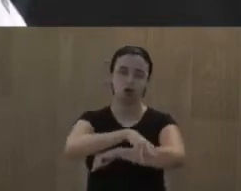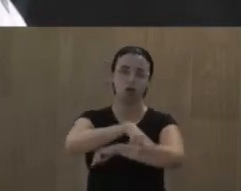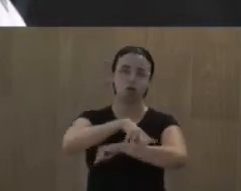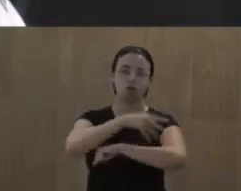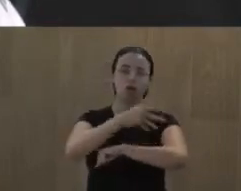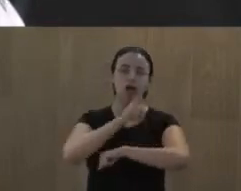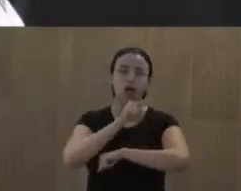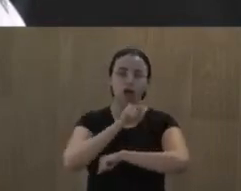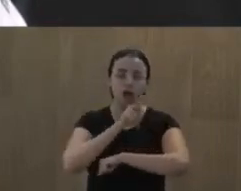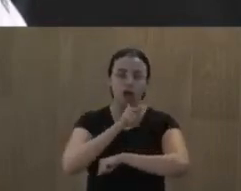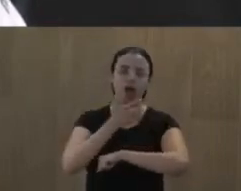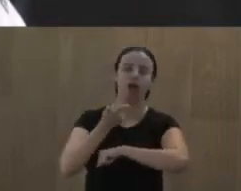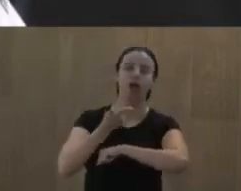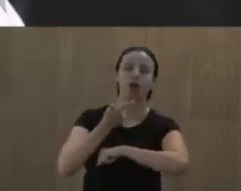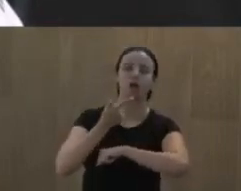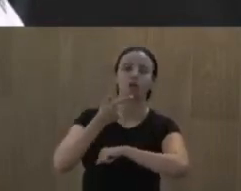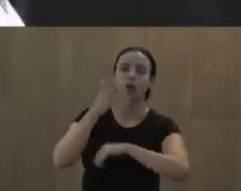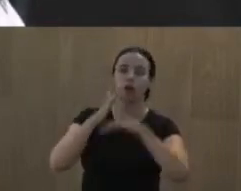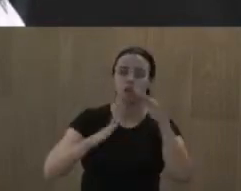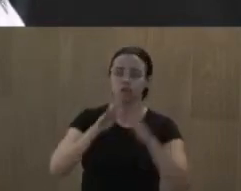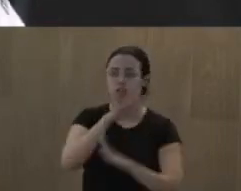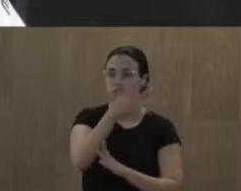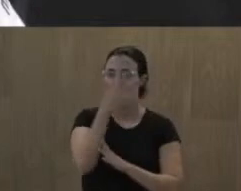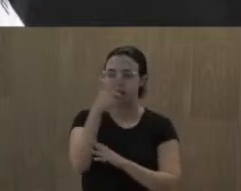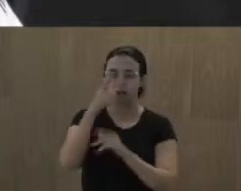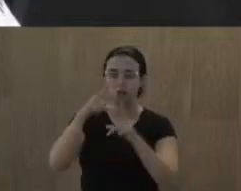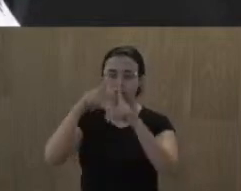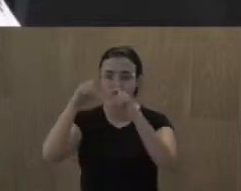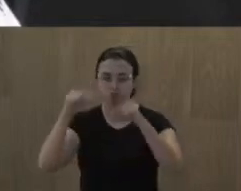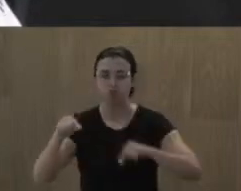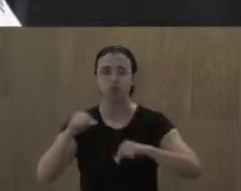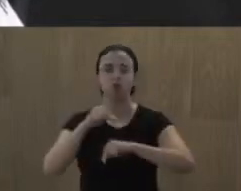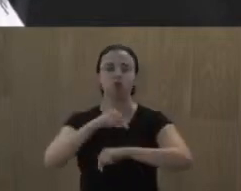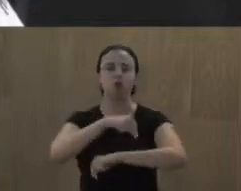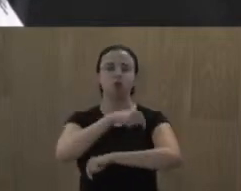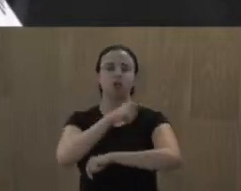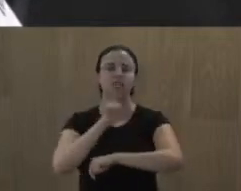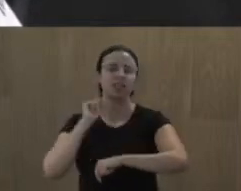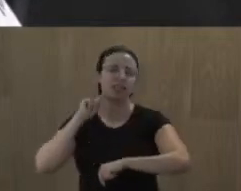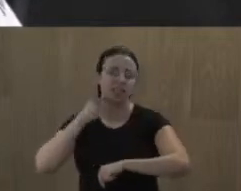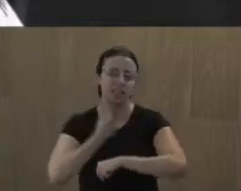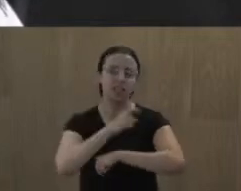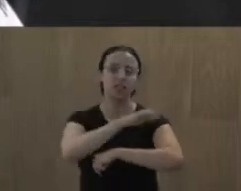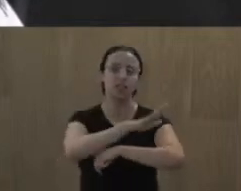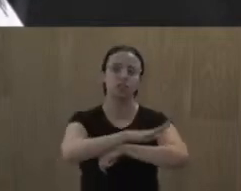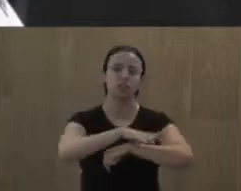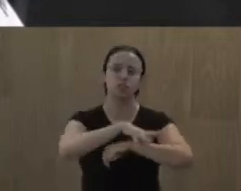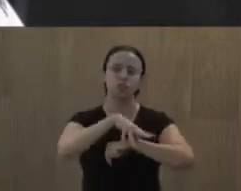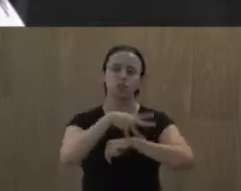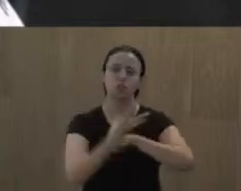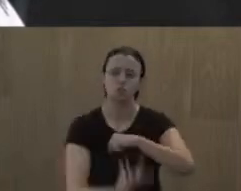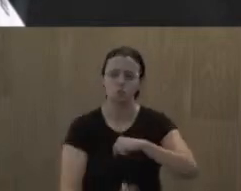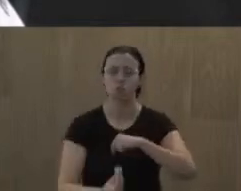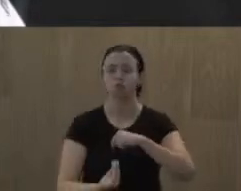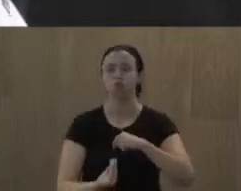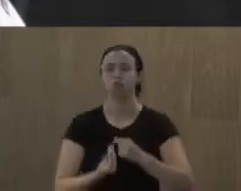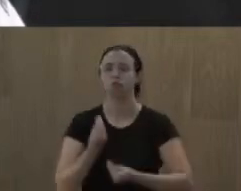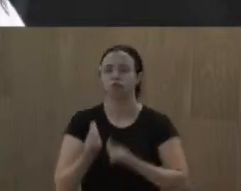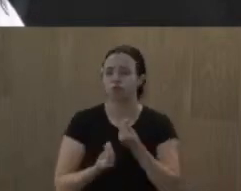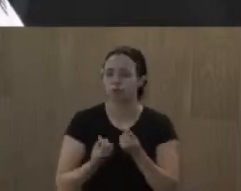Fortaleza, Primavera del Rei e outros mais. Como que funciona, o que pode ser aperfeiçoado nisso para que realmente tenha